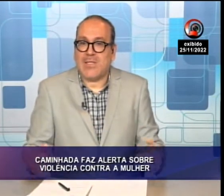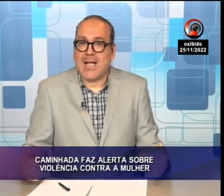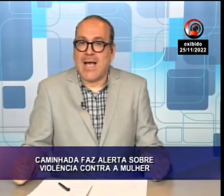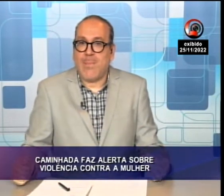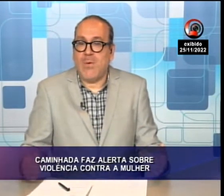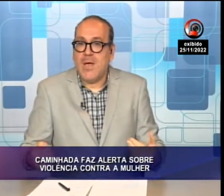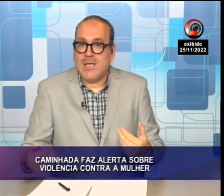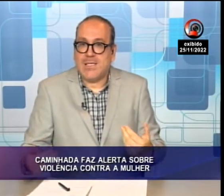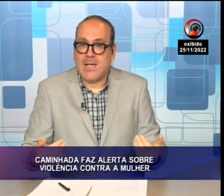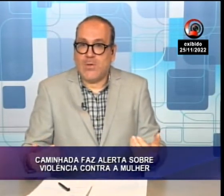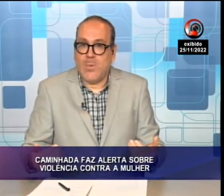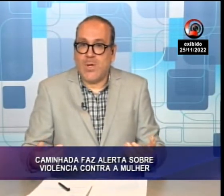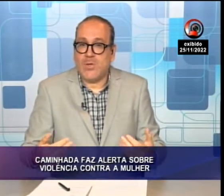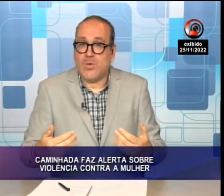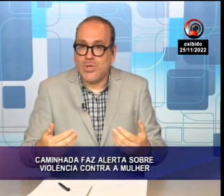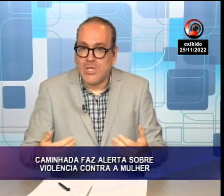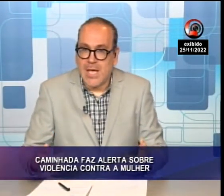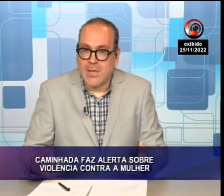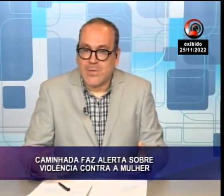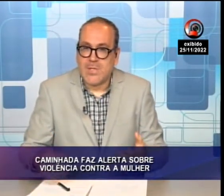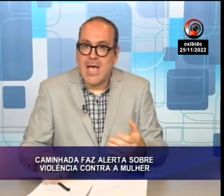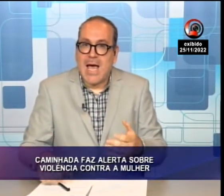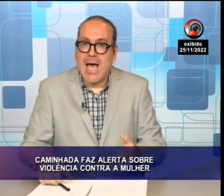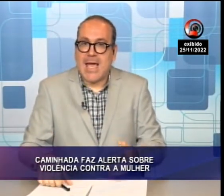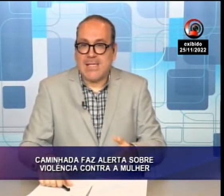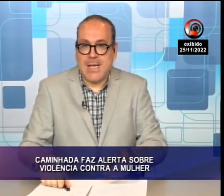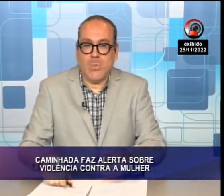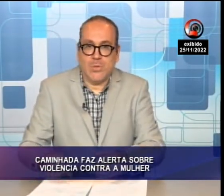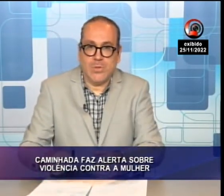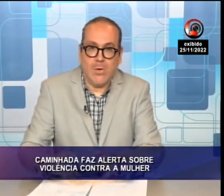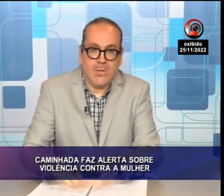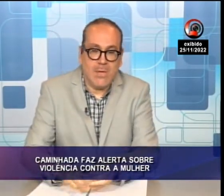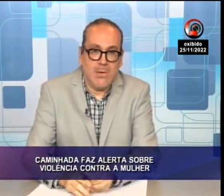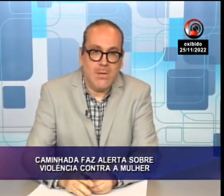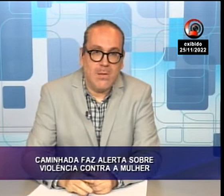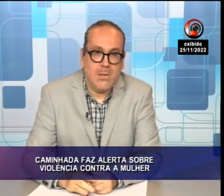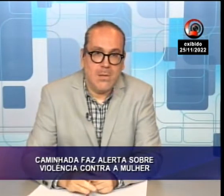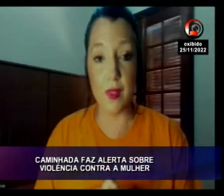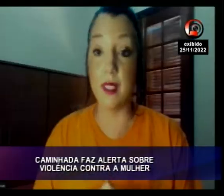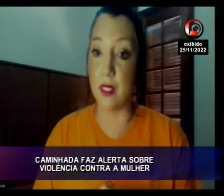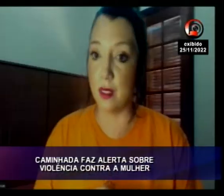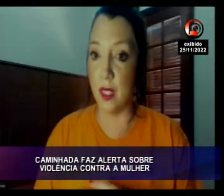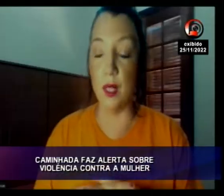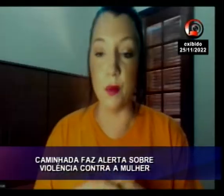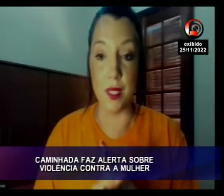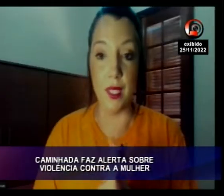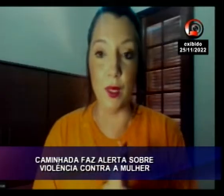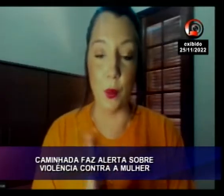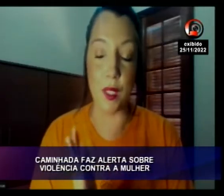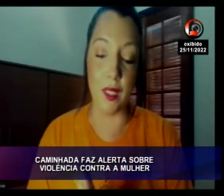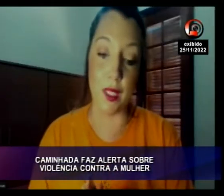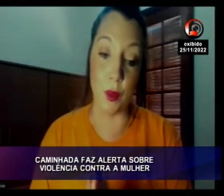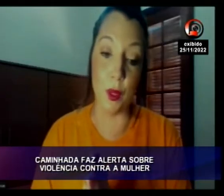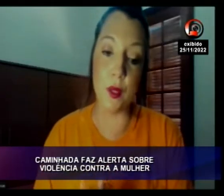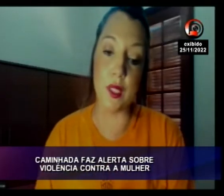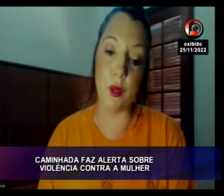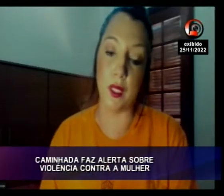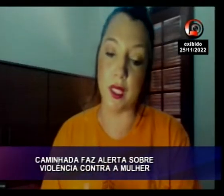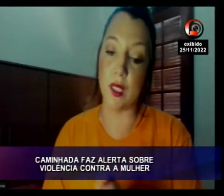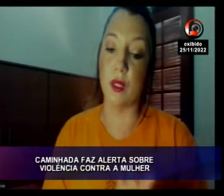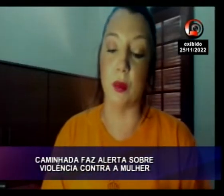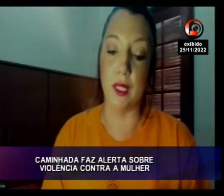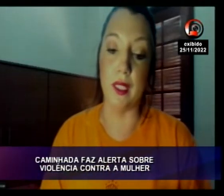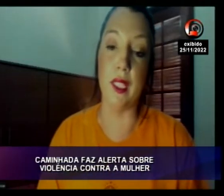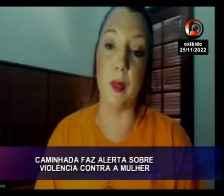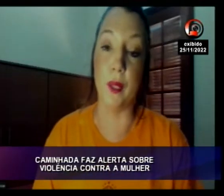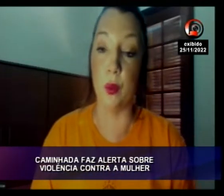segmentos acabam, de certo modo, sujeitos a esse abuso, ou não? Não, sim, com certeza. Quando eu cito